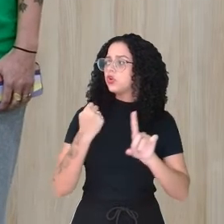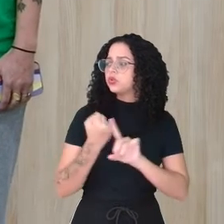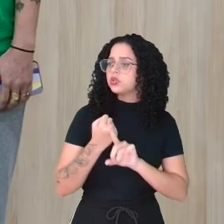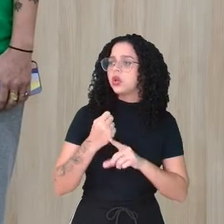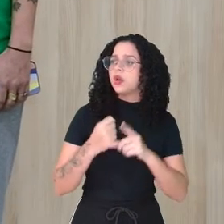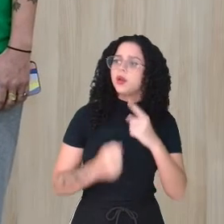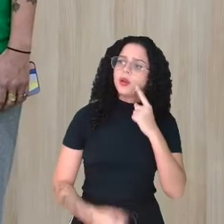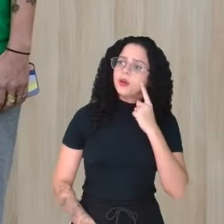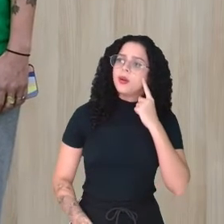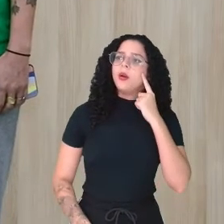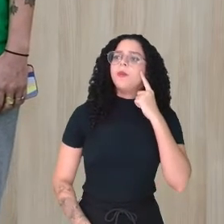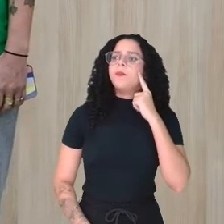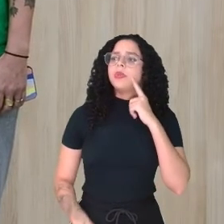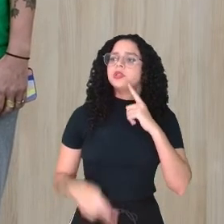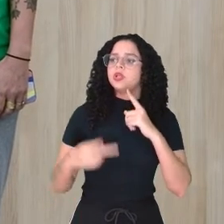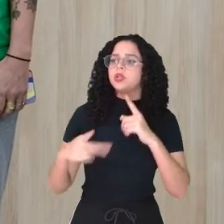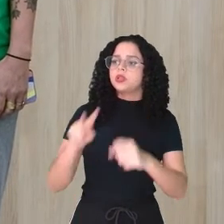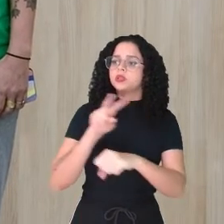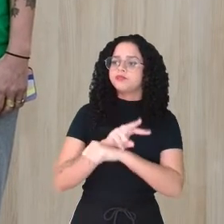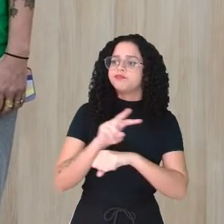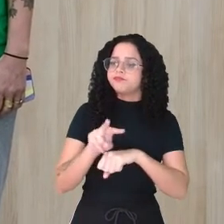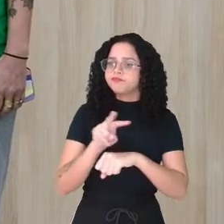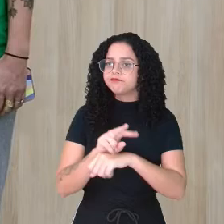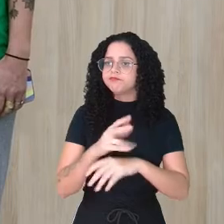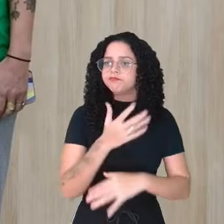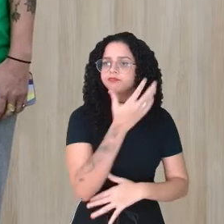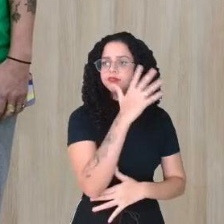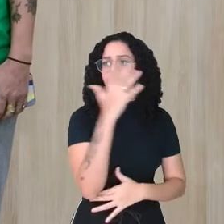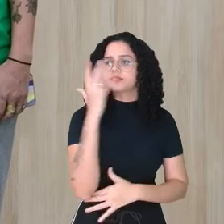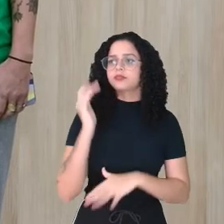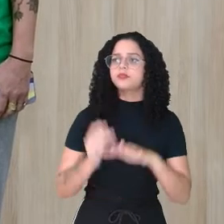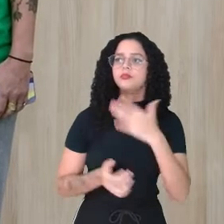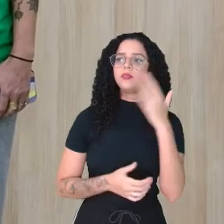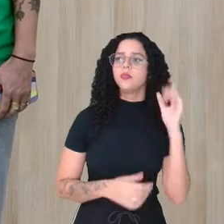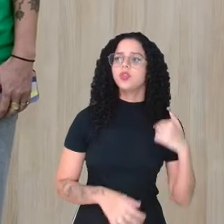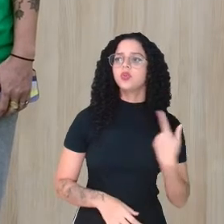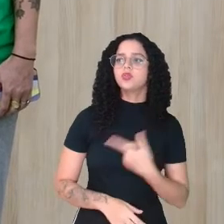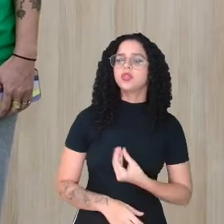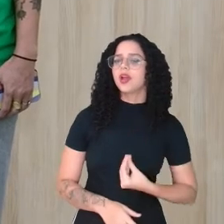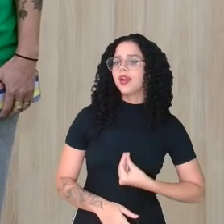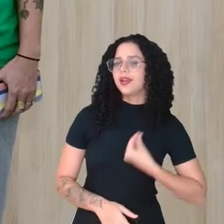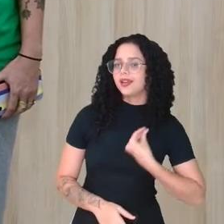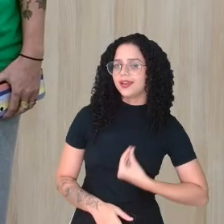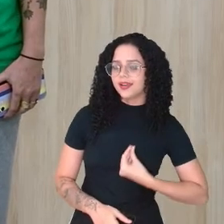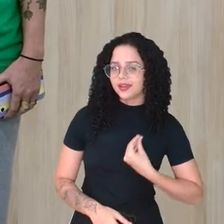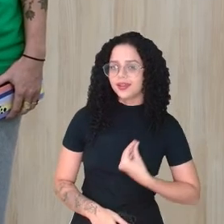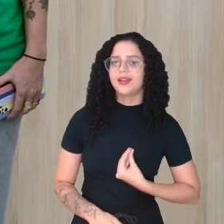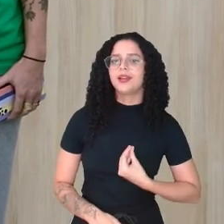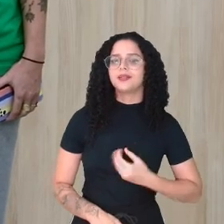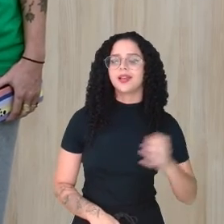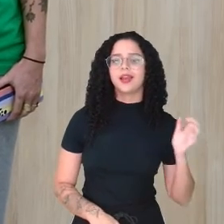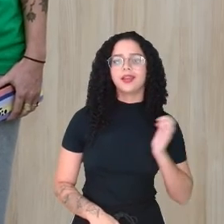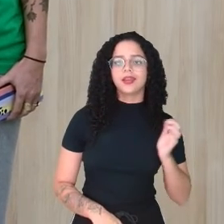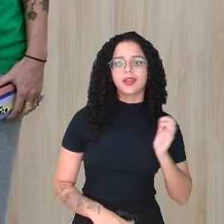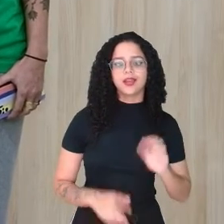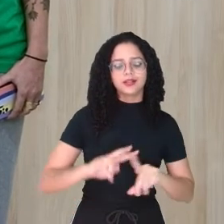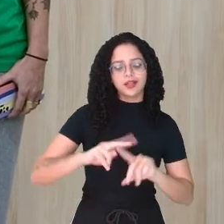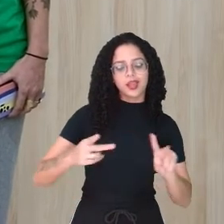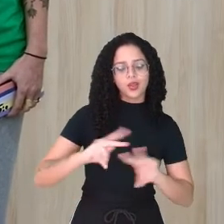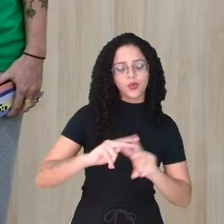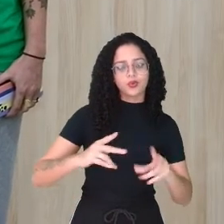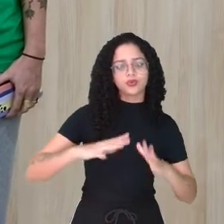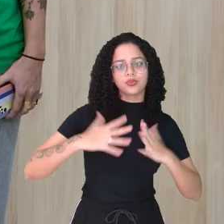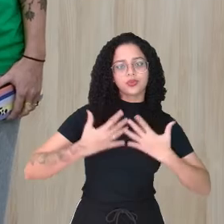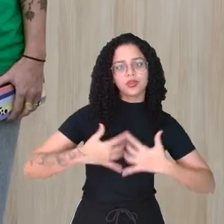pensar nessa preservação ambiental, né, da nossa riqueza, dos recursos naturais, melhor dizendo,